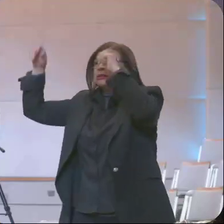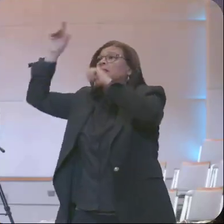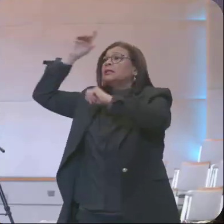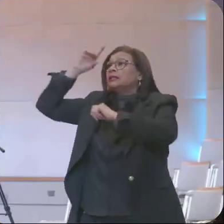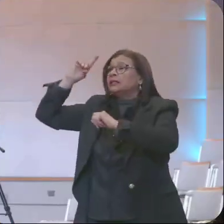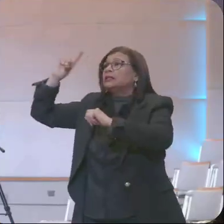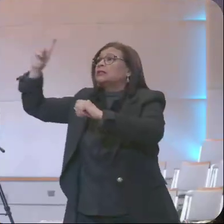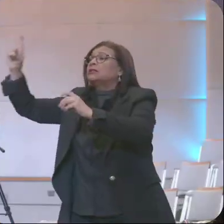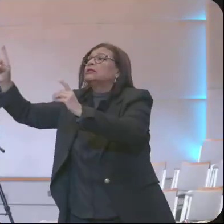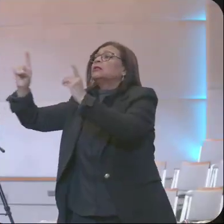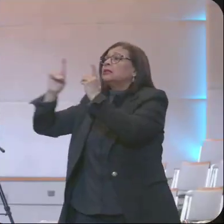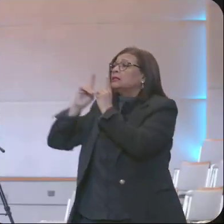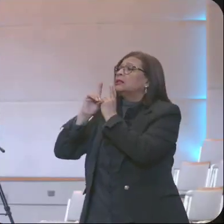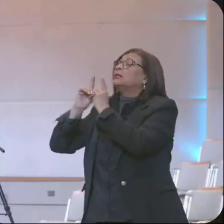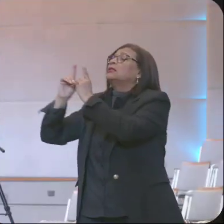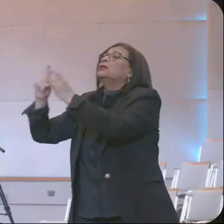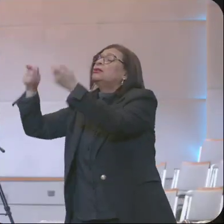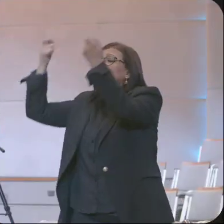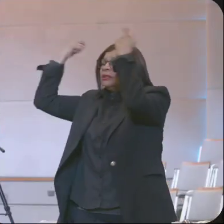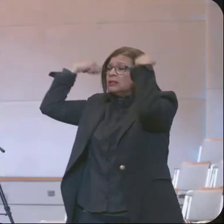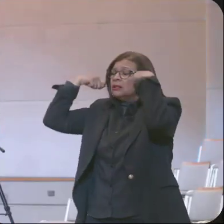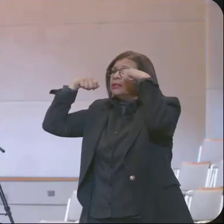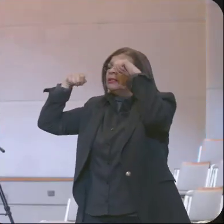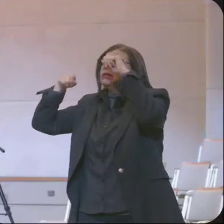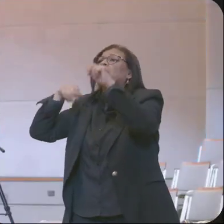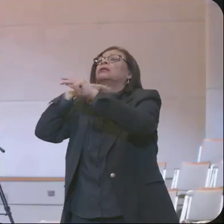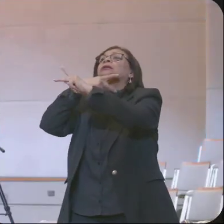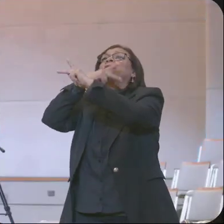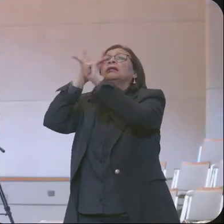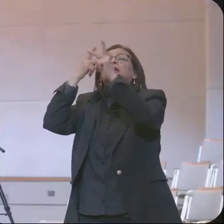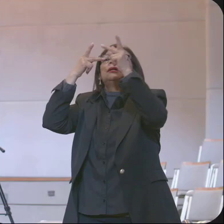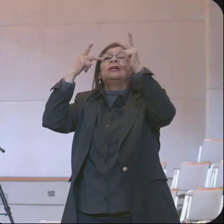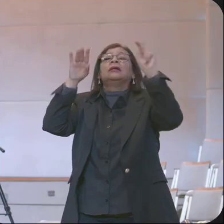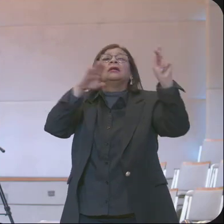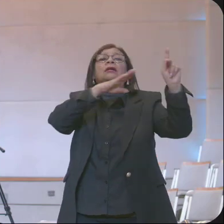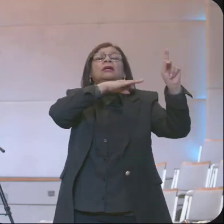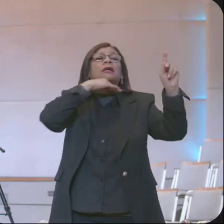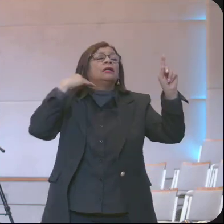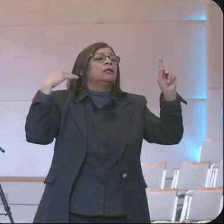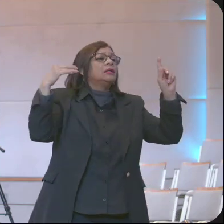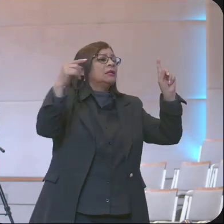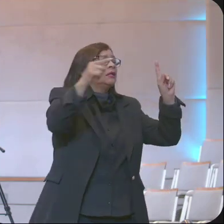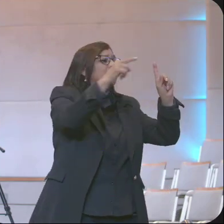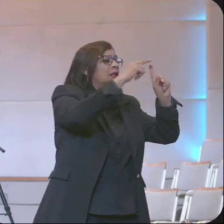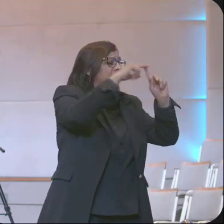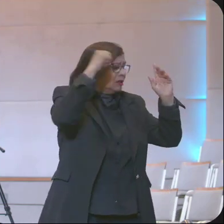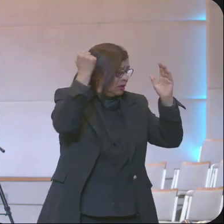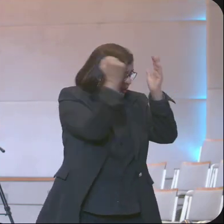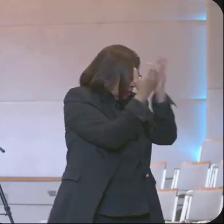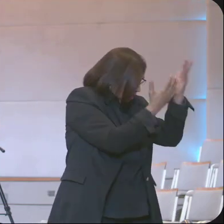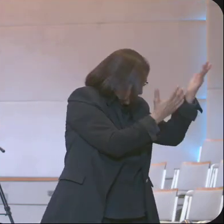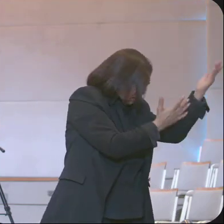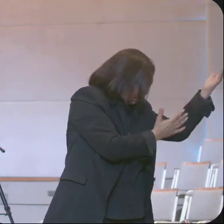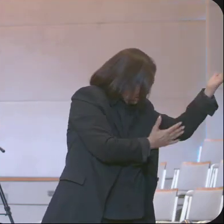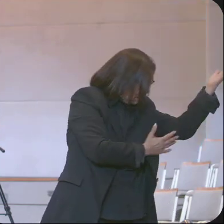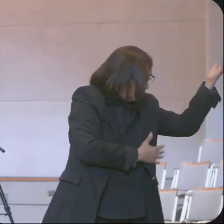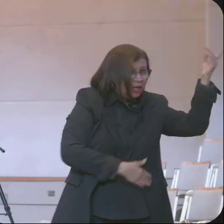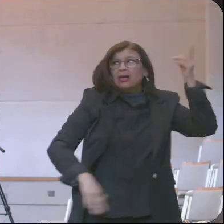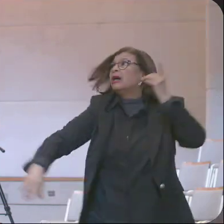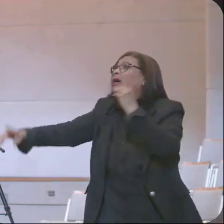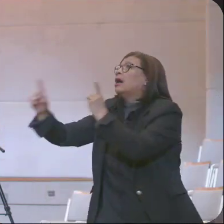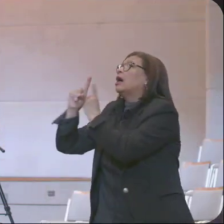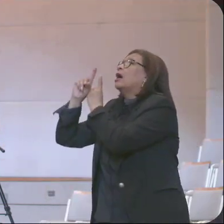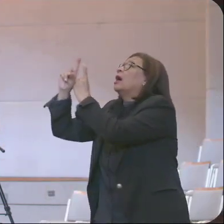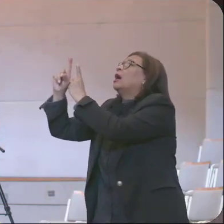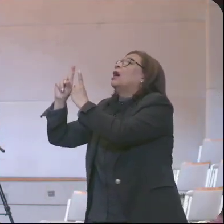que a morte venceu. Fale que ele é digno, ele é digno. Ele venceu a morte. Aleluia. Digno é